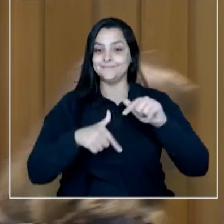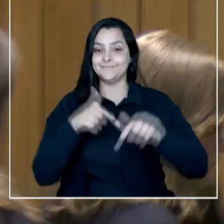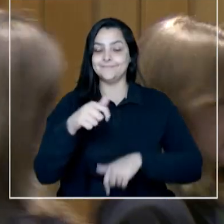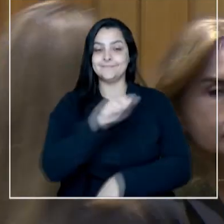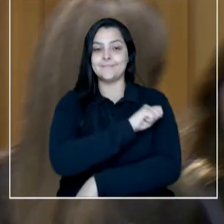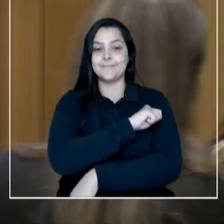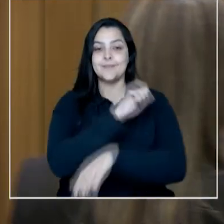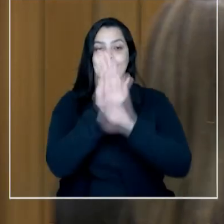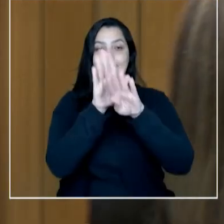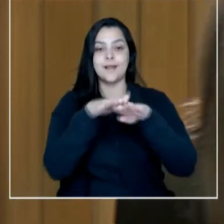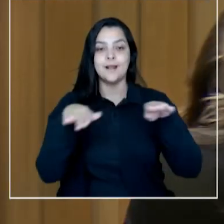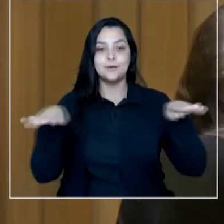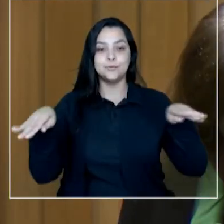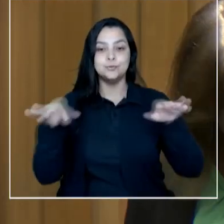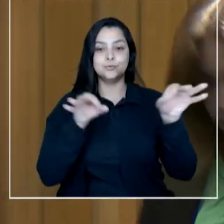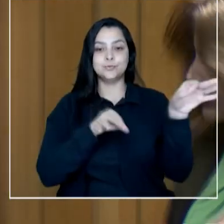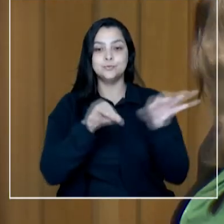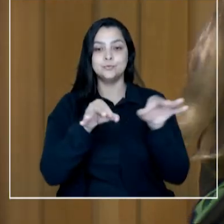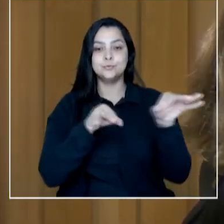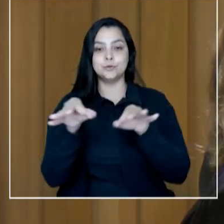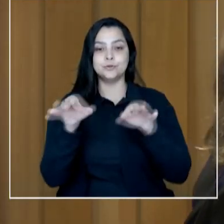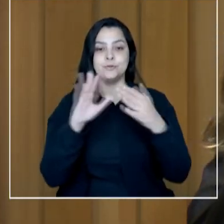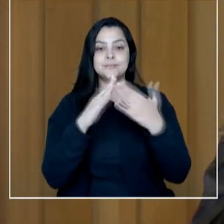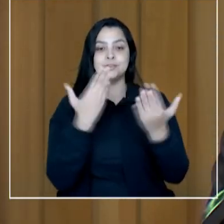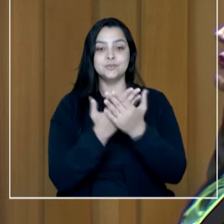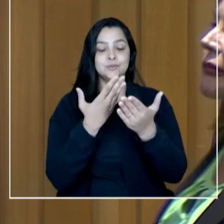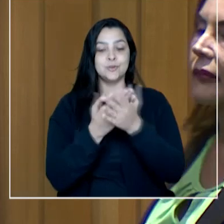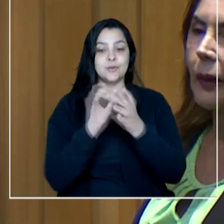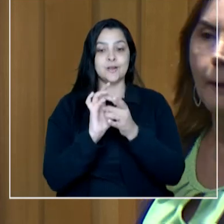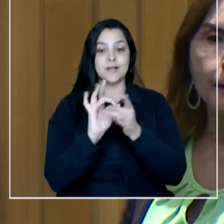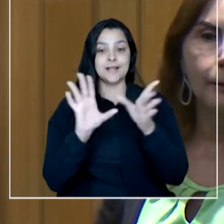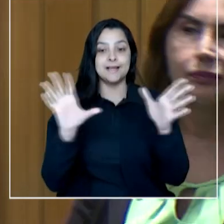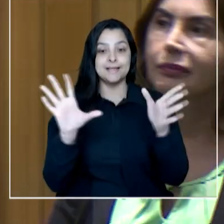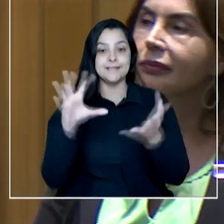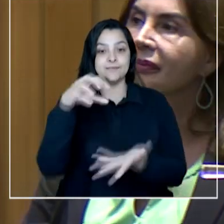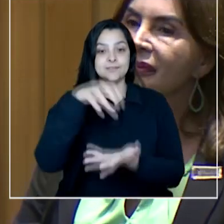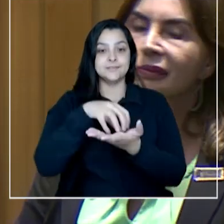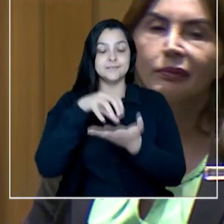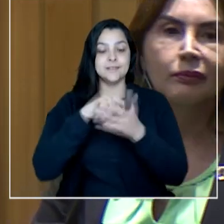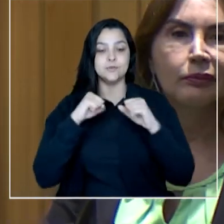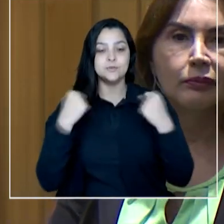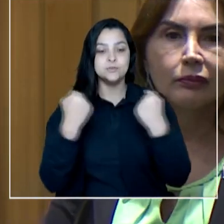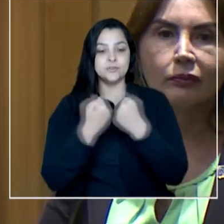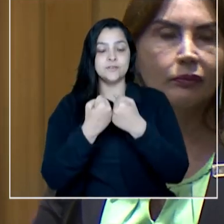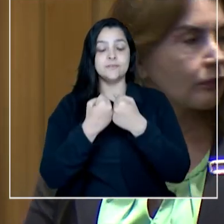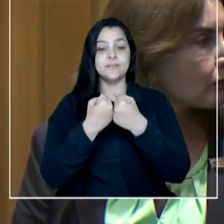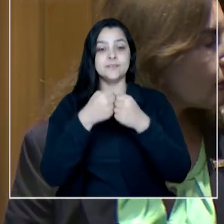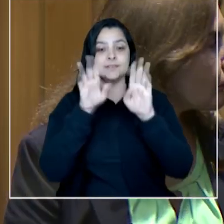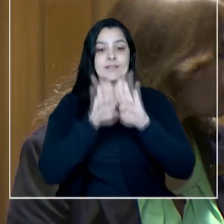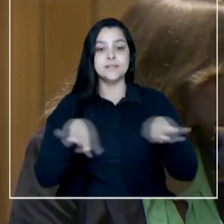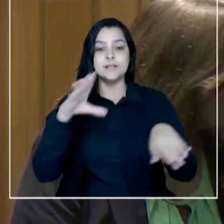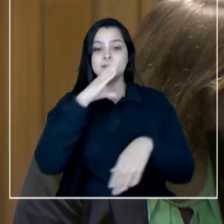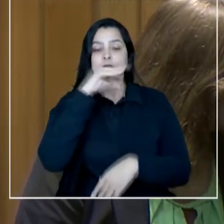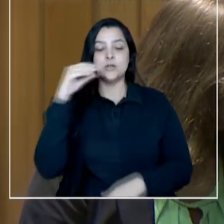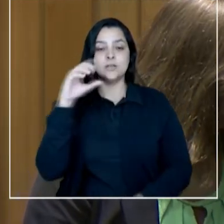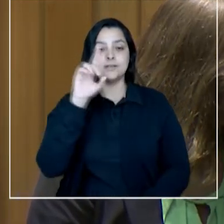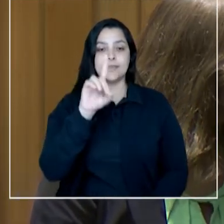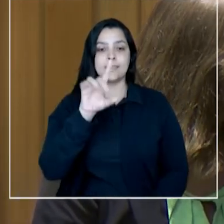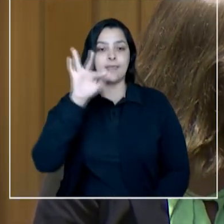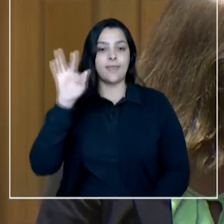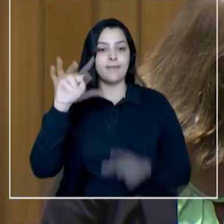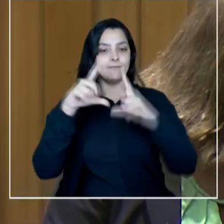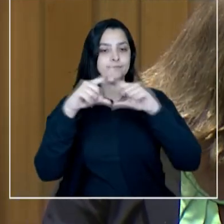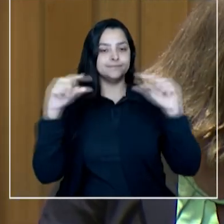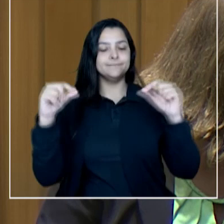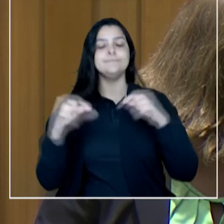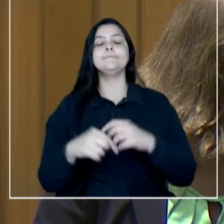e dos alunos do projeto Escola Livre do Centro de Defesa da Criança e do Adolescente do DF, dos